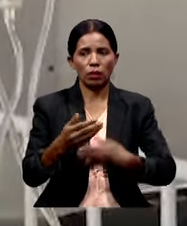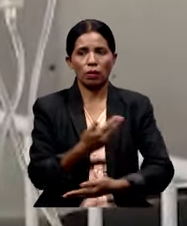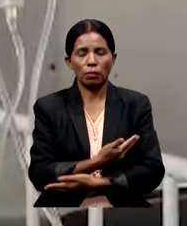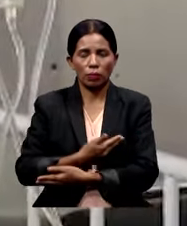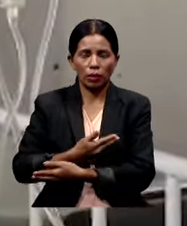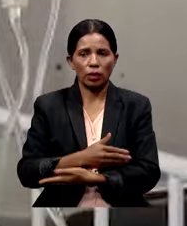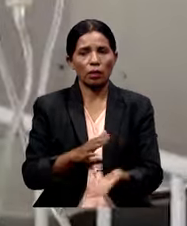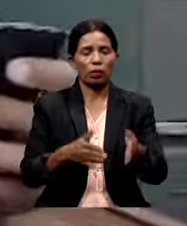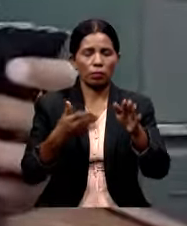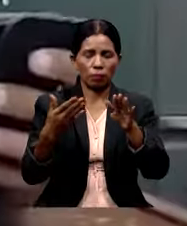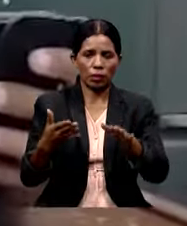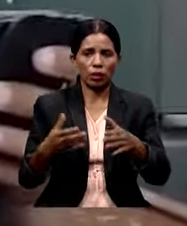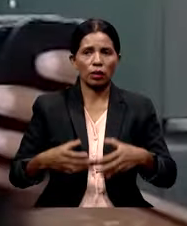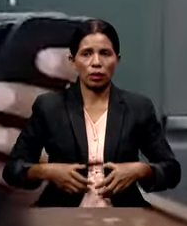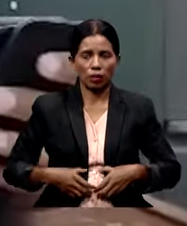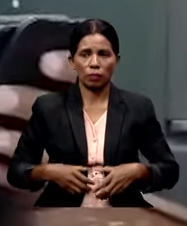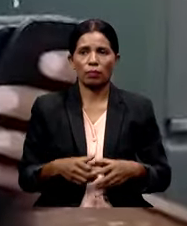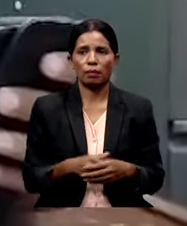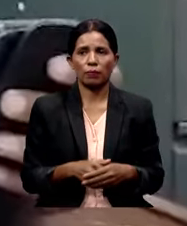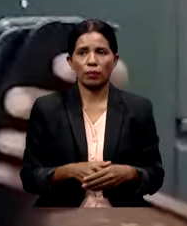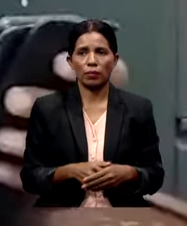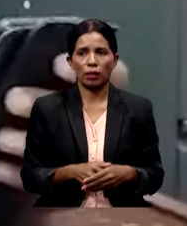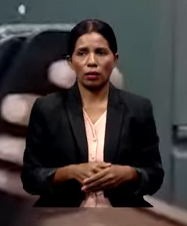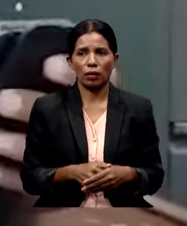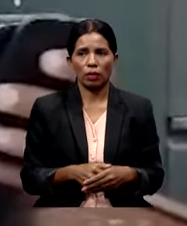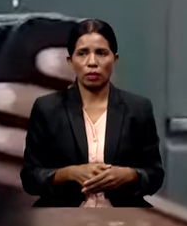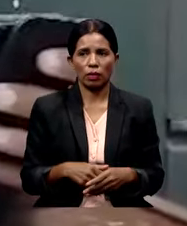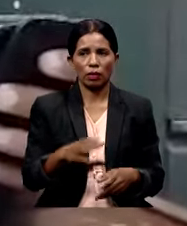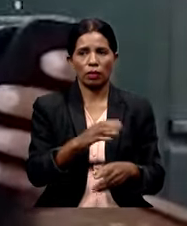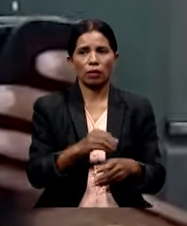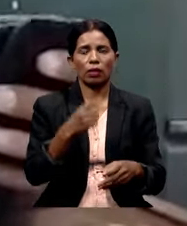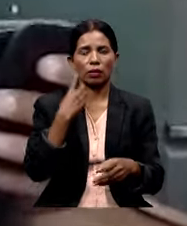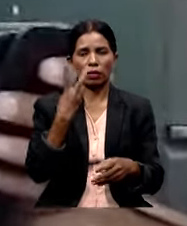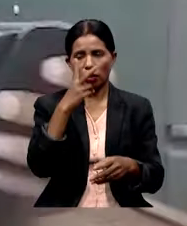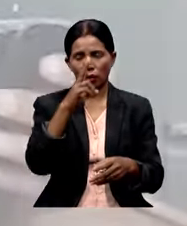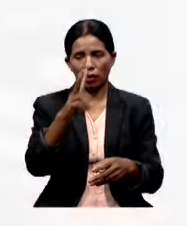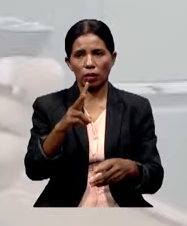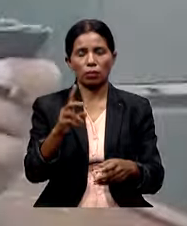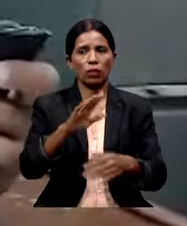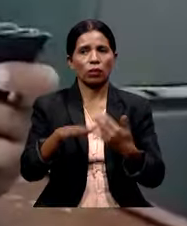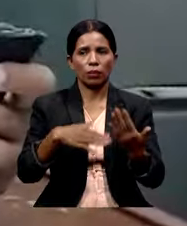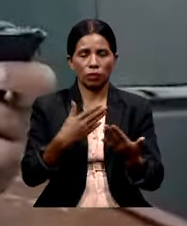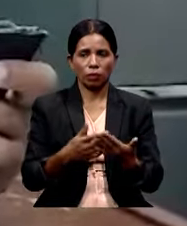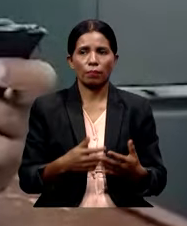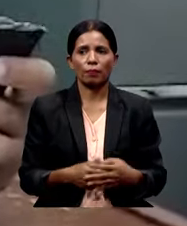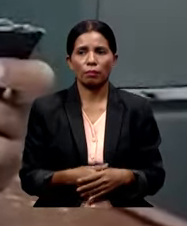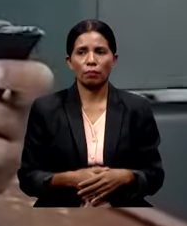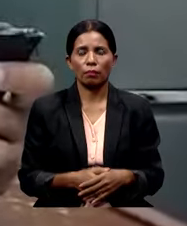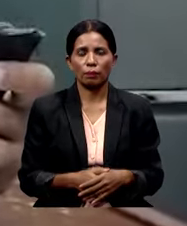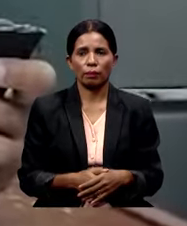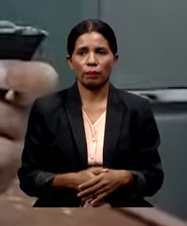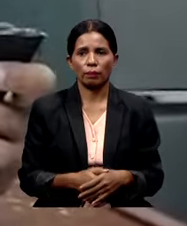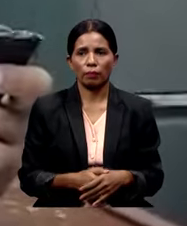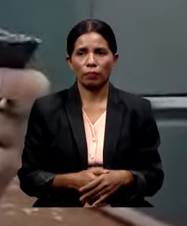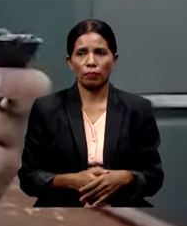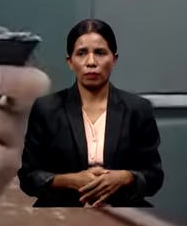ya ante parto o intra parto mane o feton ita lahetan konkreti dan ne mebe ita hare ba total ne iha